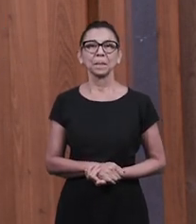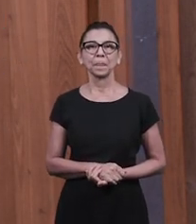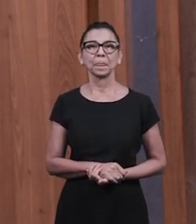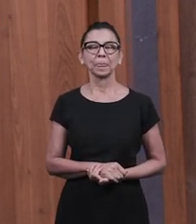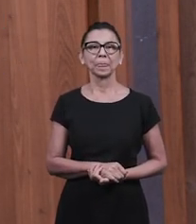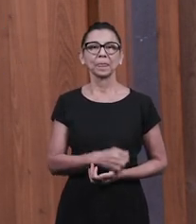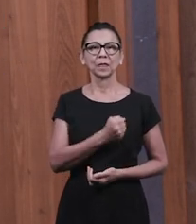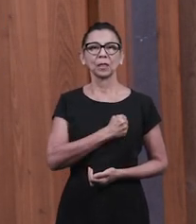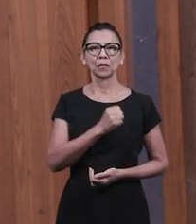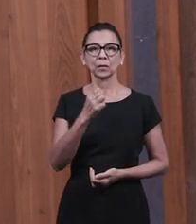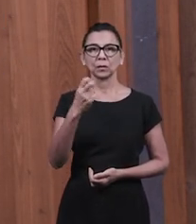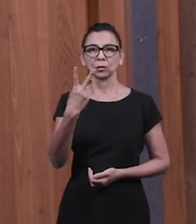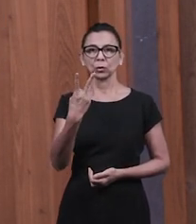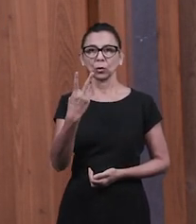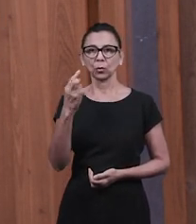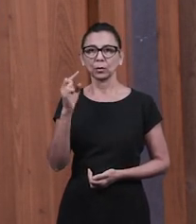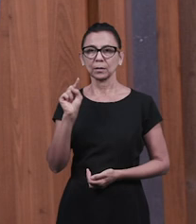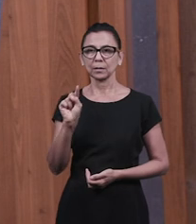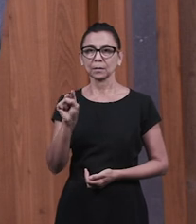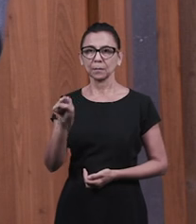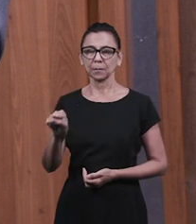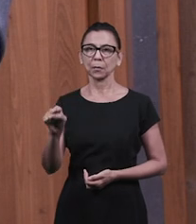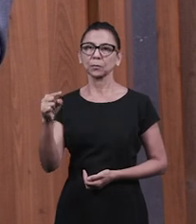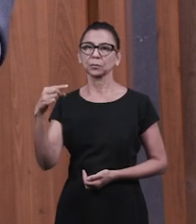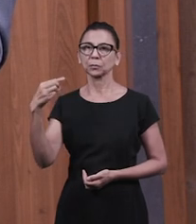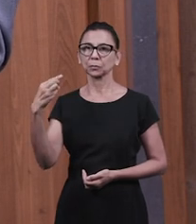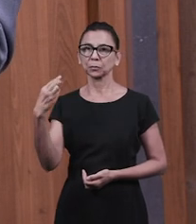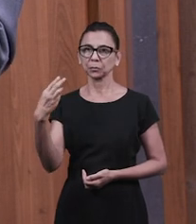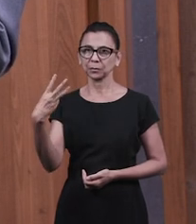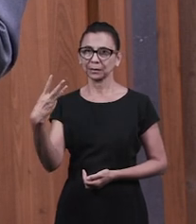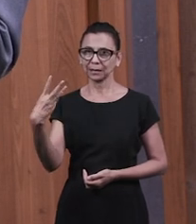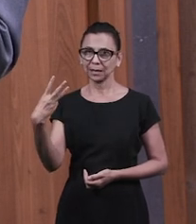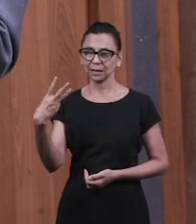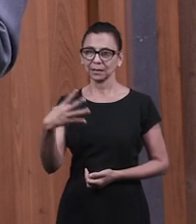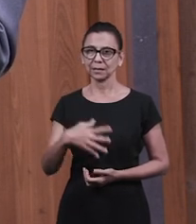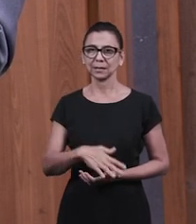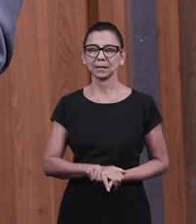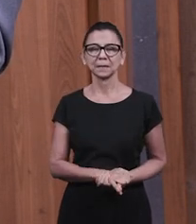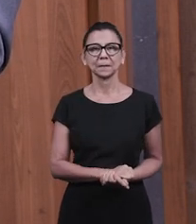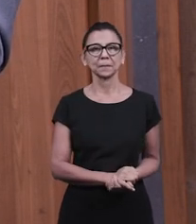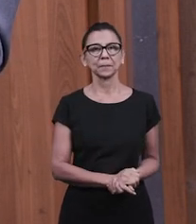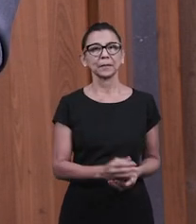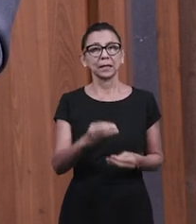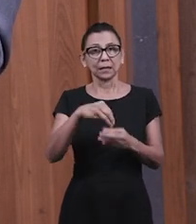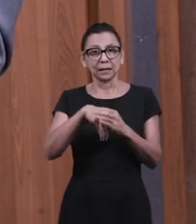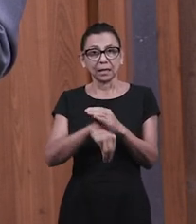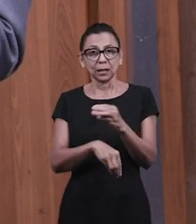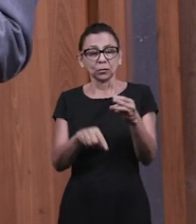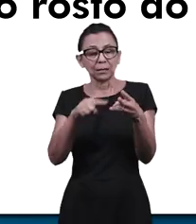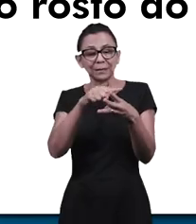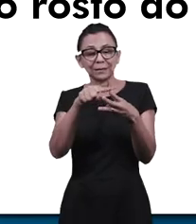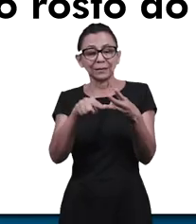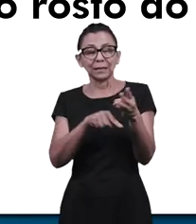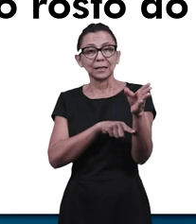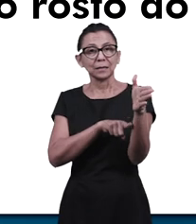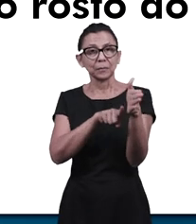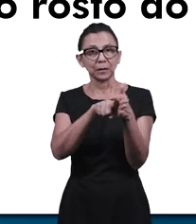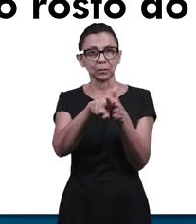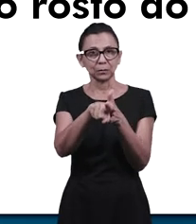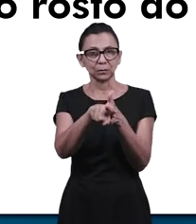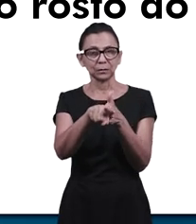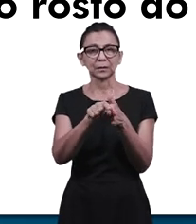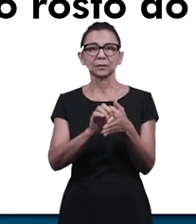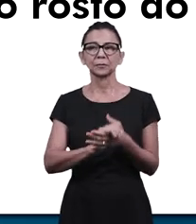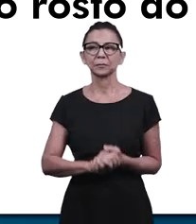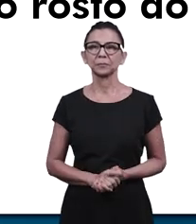item 2.3. Vamos ao item 2.3, que ele envolve 3 perguntas. A primeira